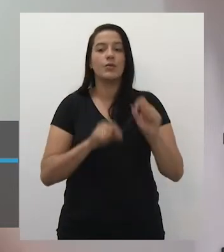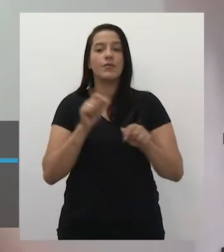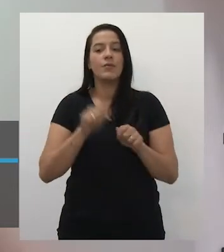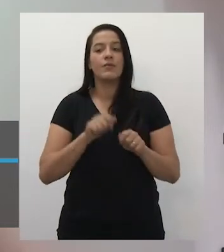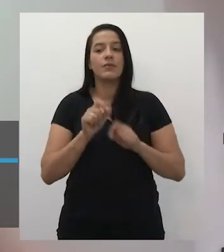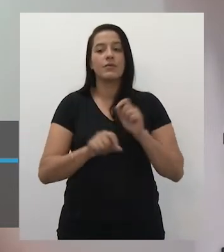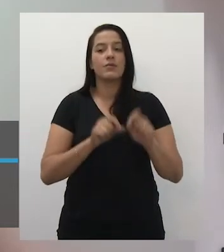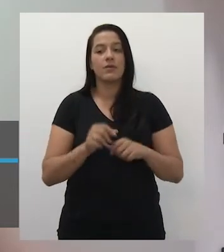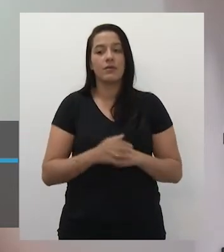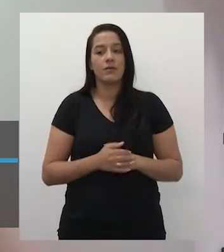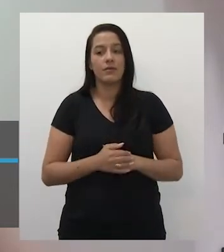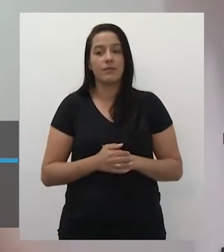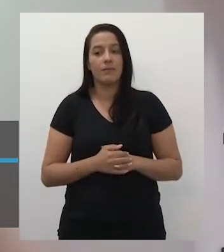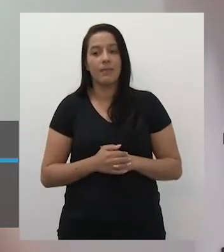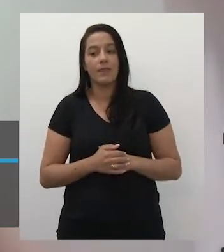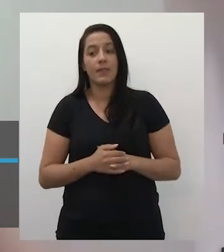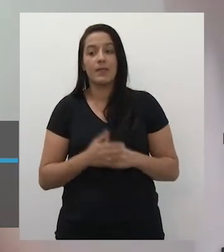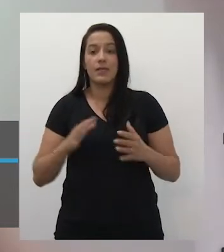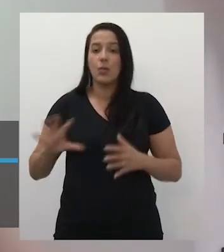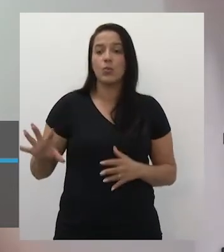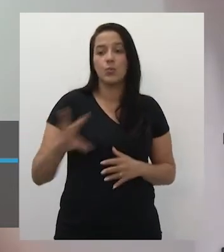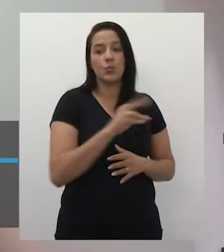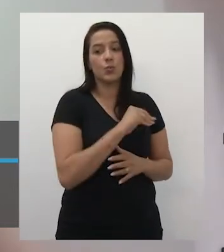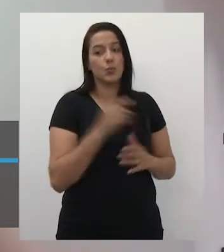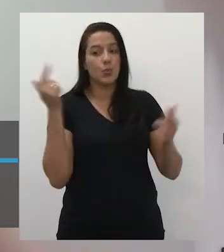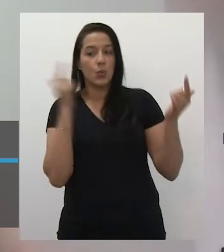Educação, porque o nosso maior